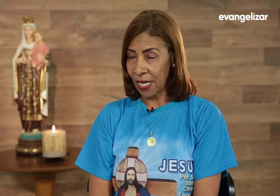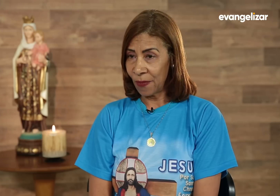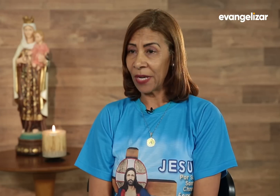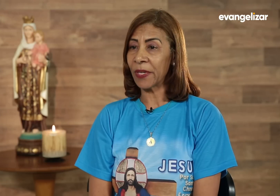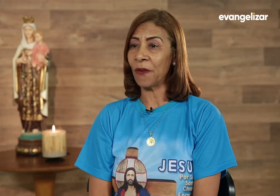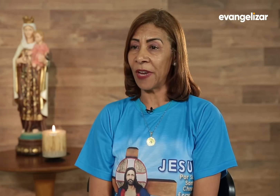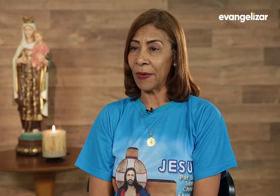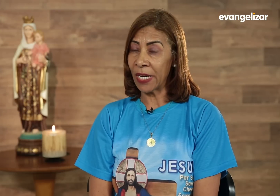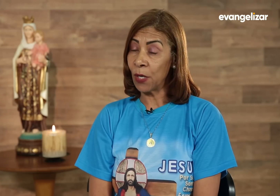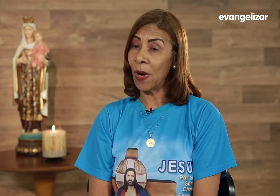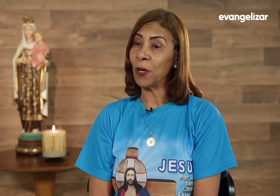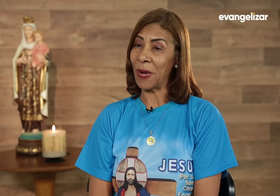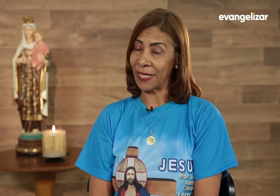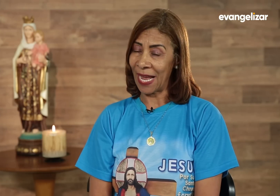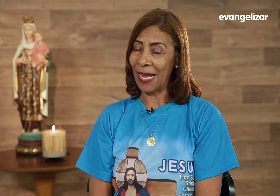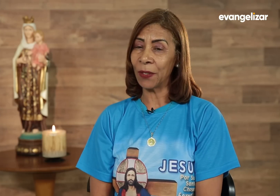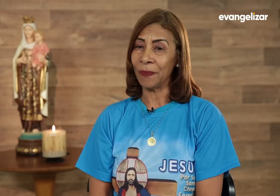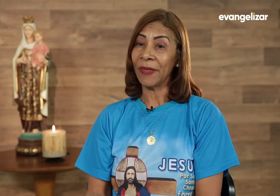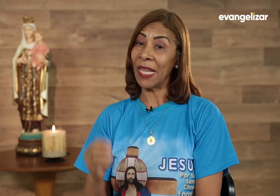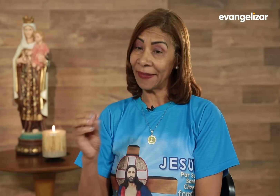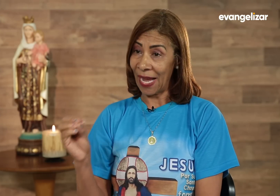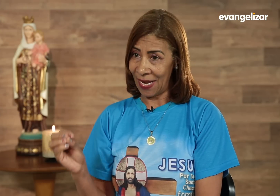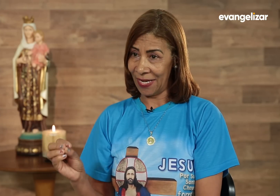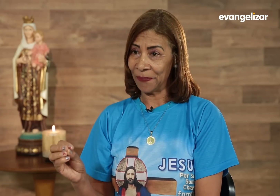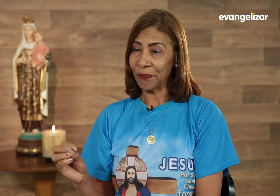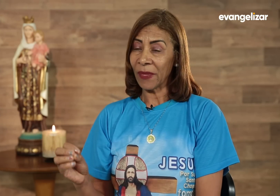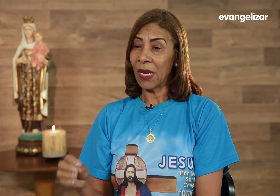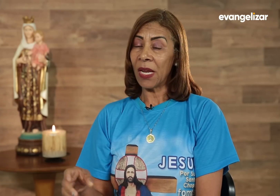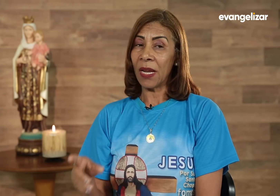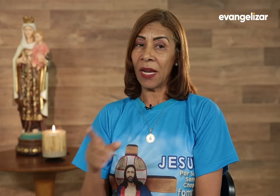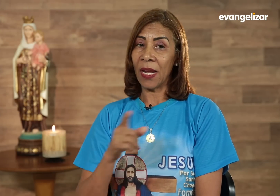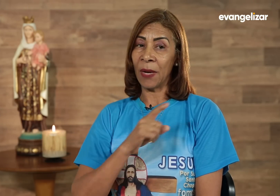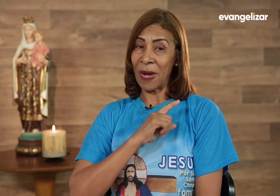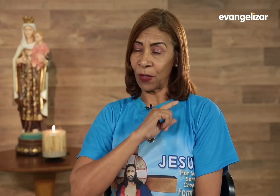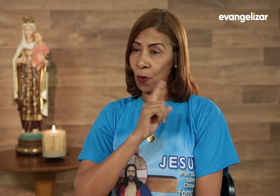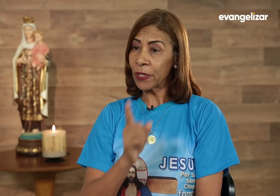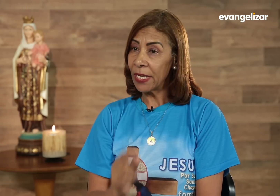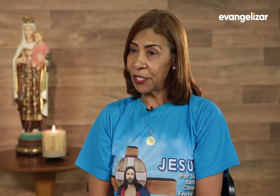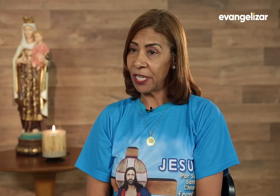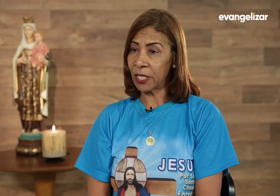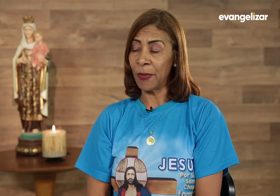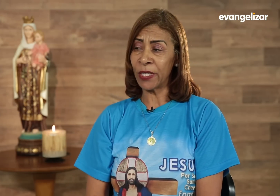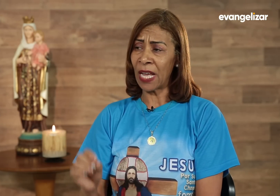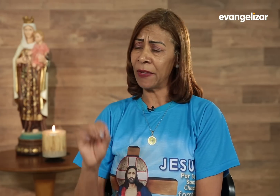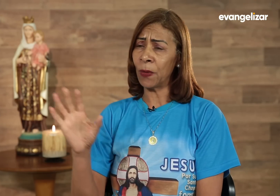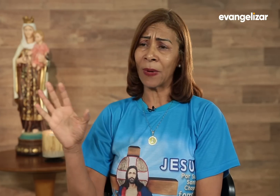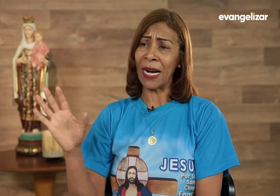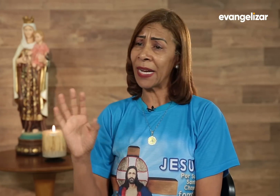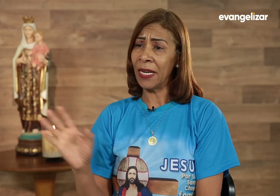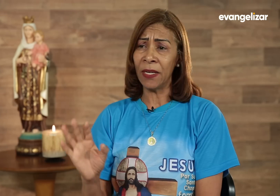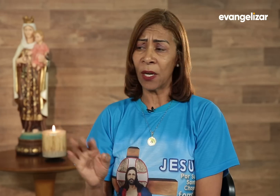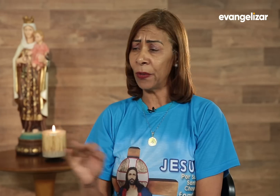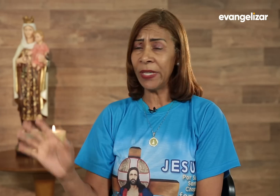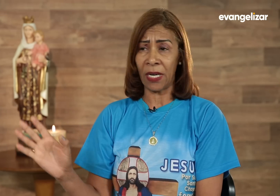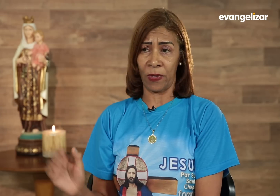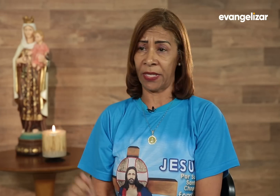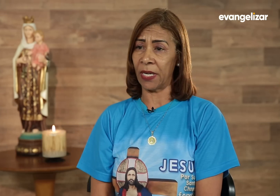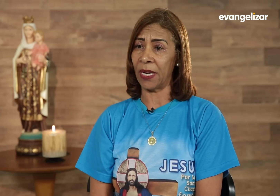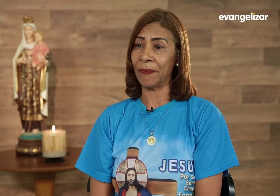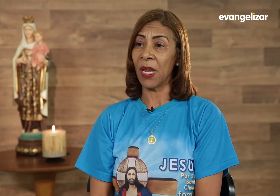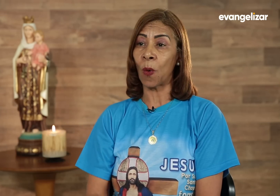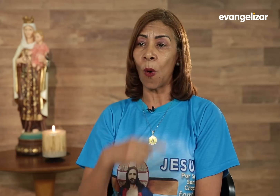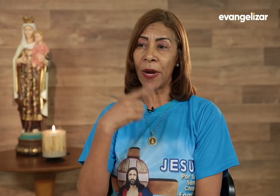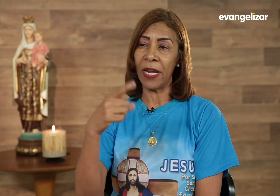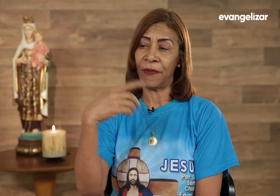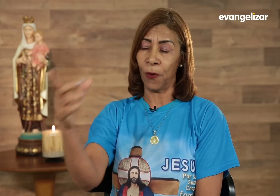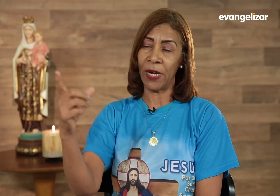É o terceiro ano que eu venho aqui. No ano passado, detalhe, ele passou com o Santíssimo e eu estava num lugar que eu não ia